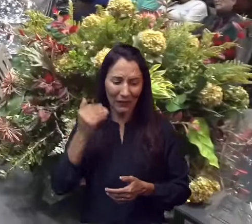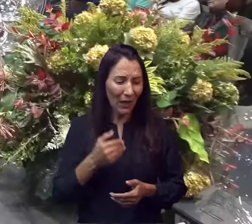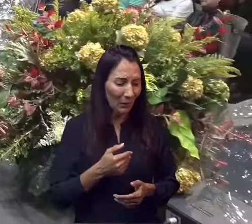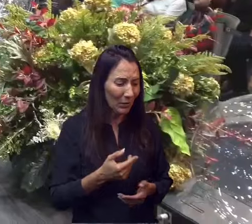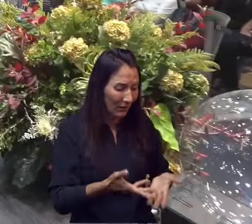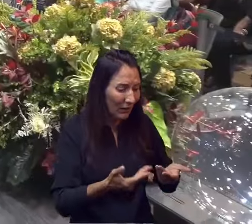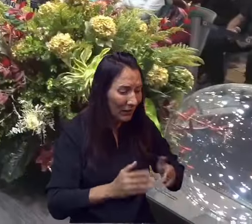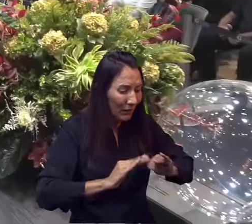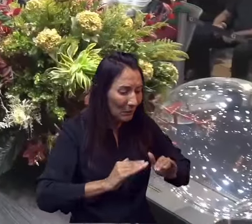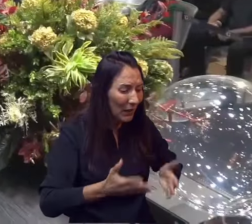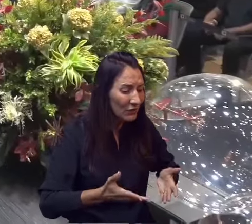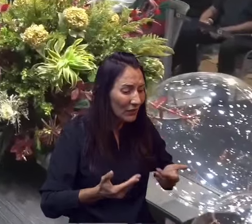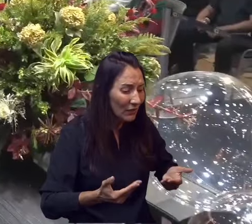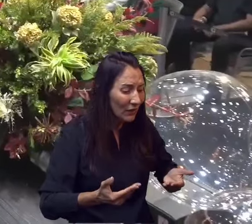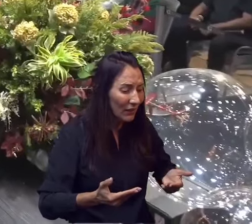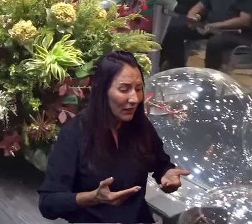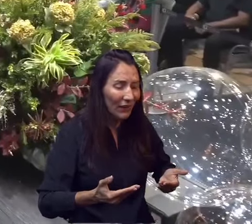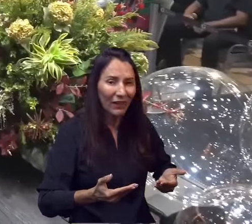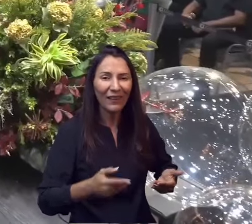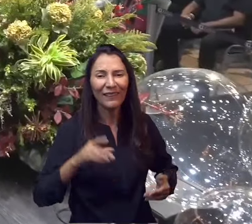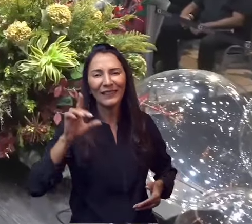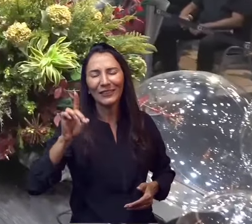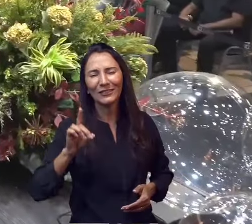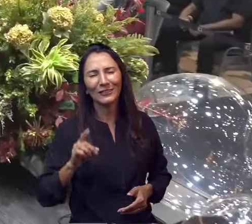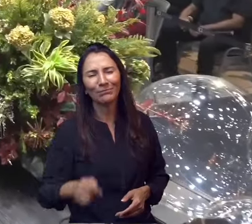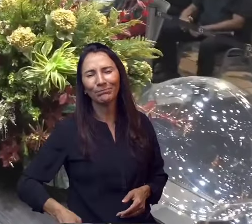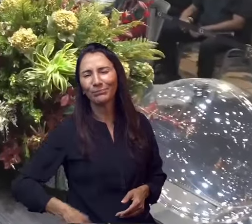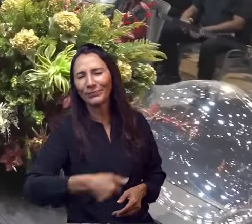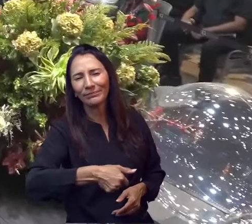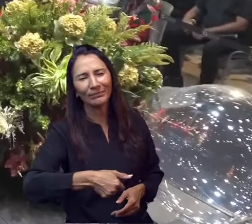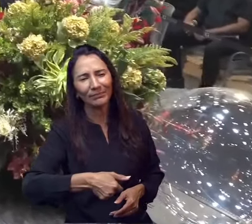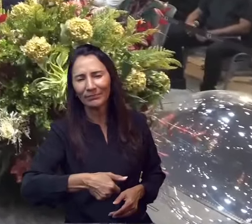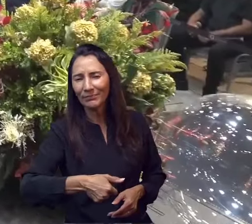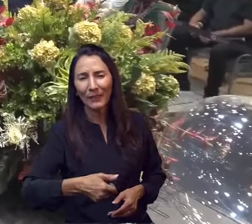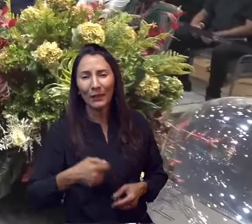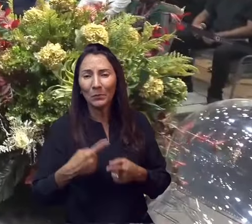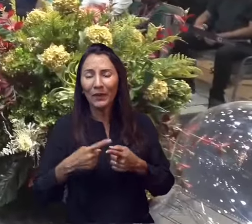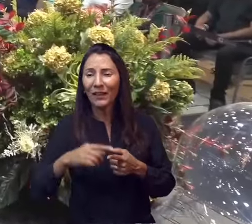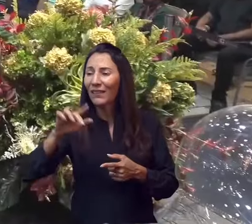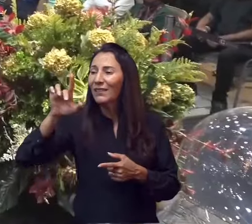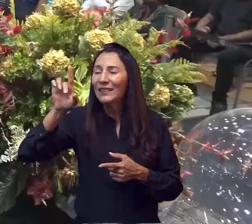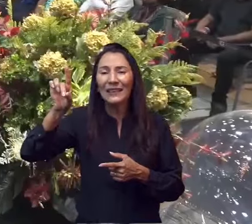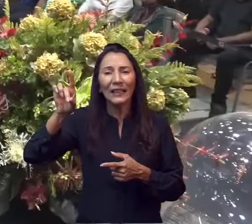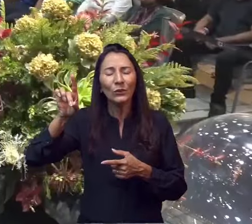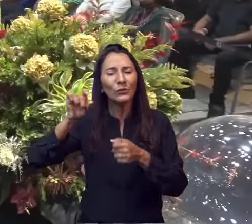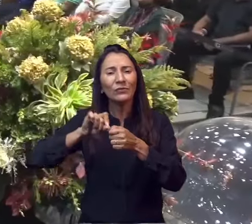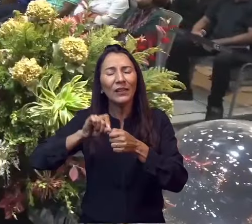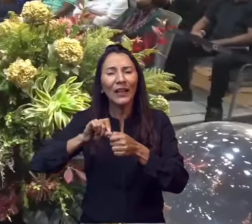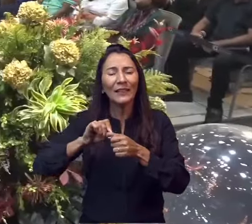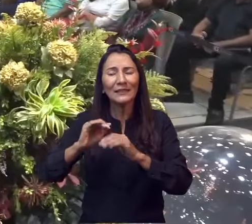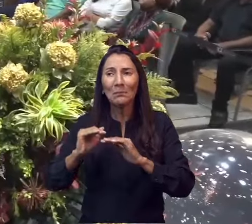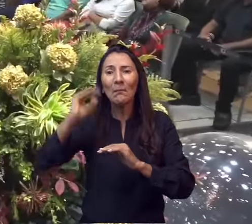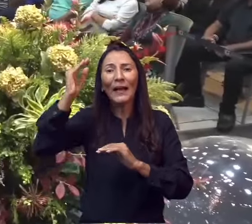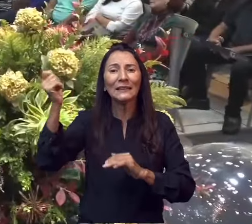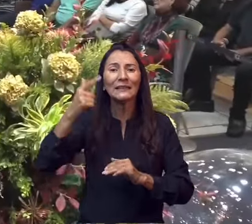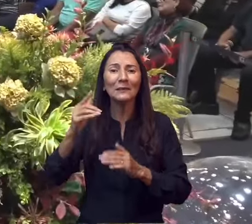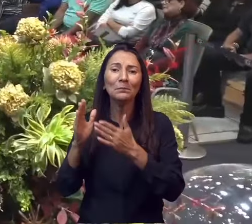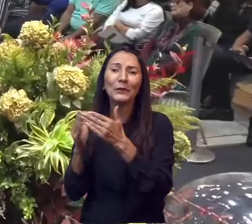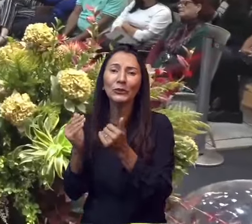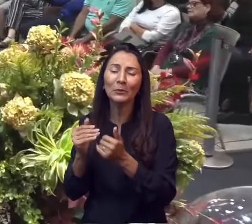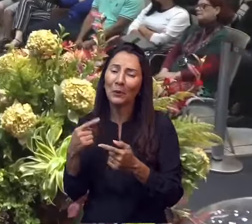faz além do que eu peço porque Deus faz além do que nós pedimos por causa